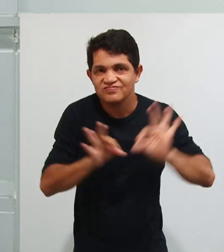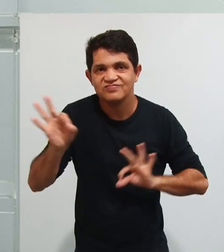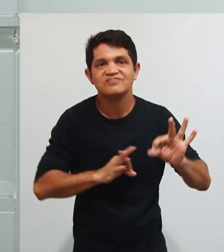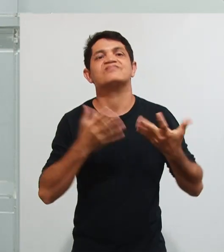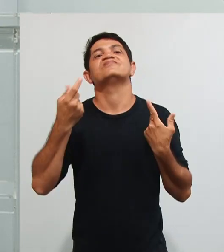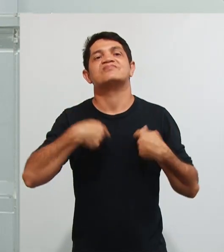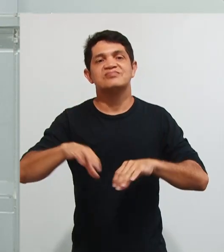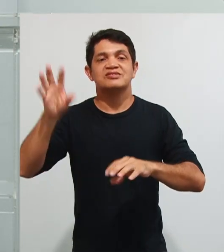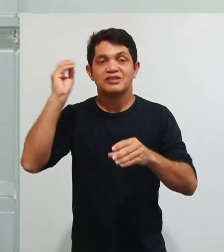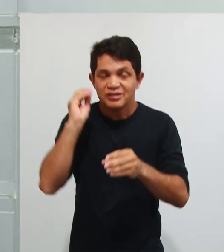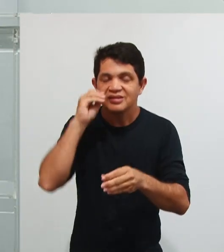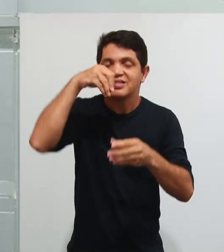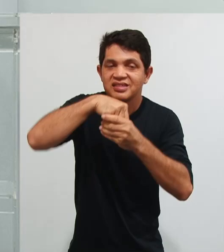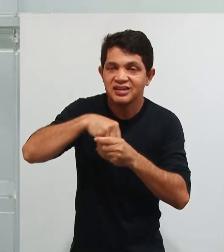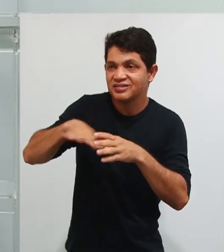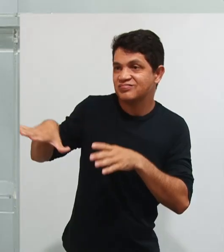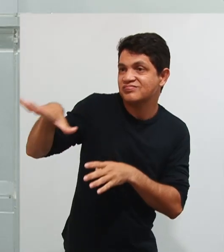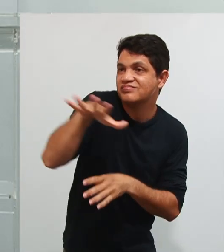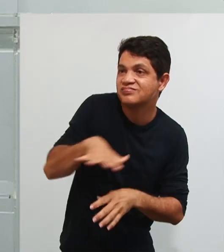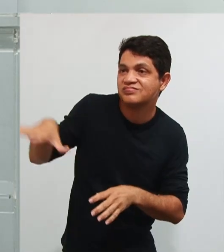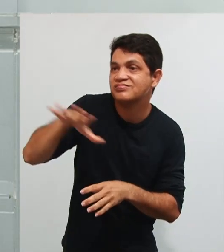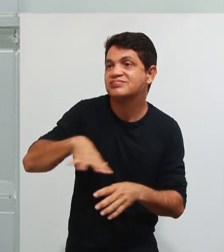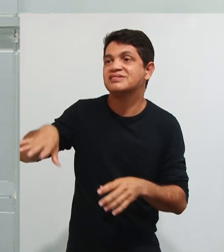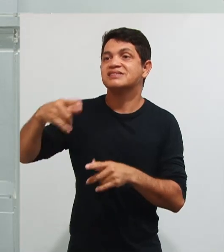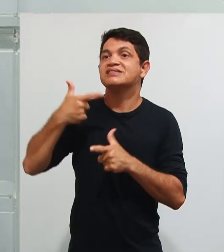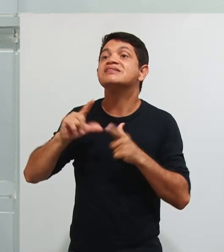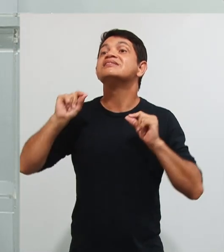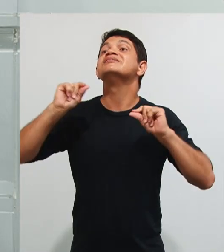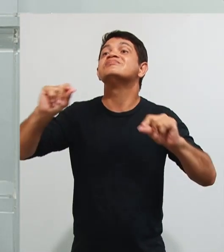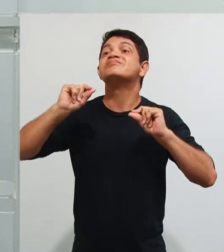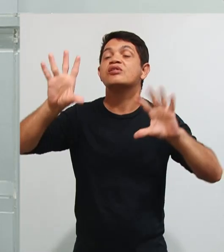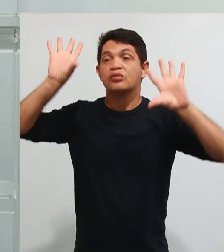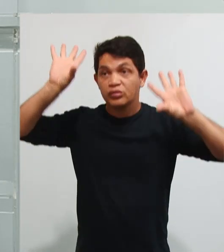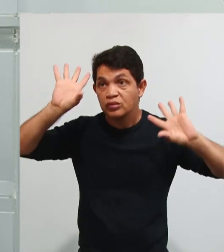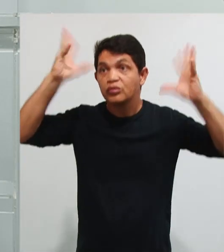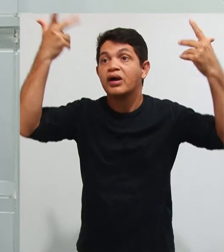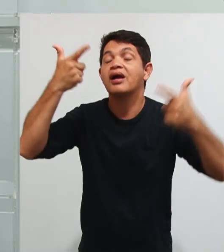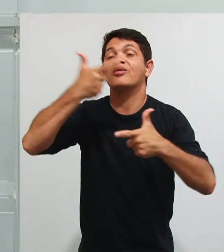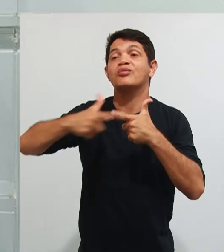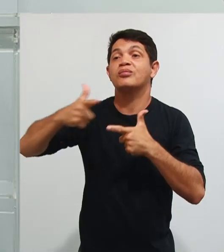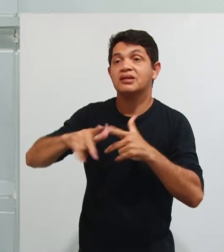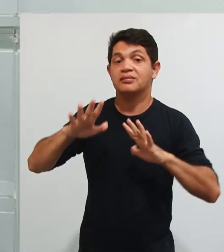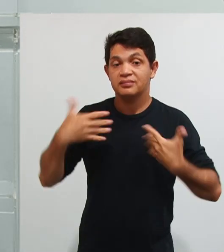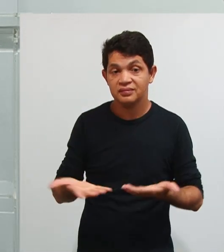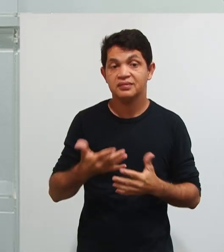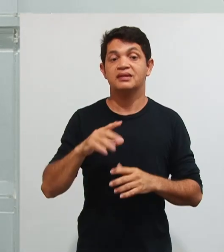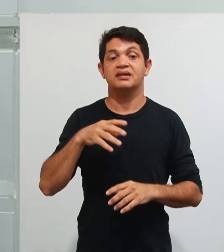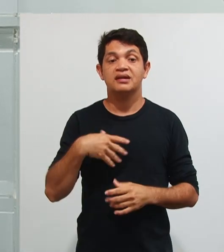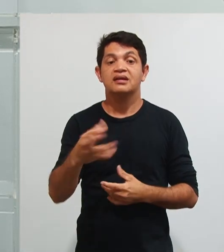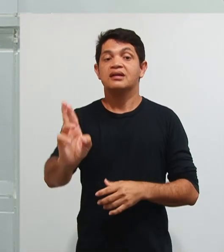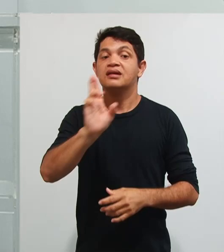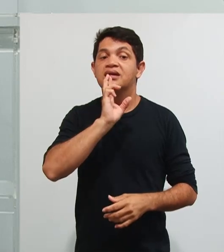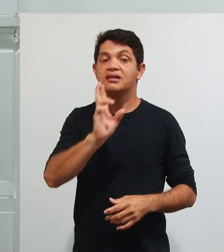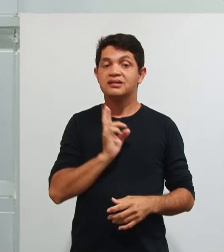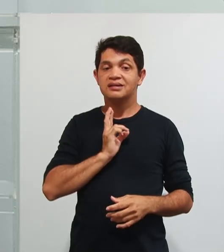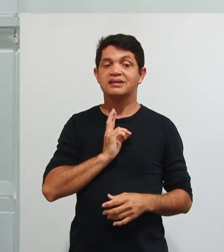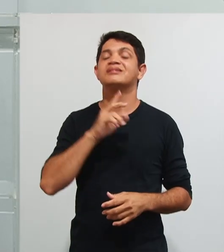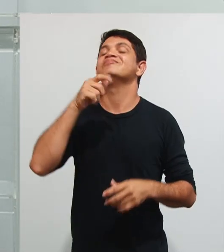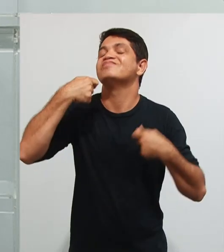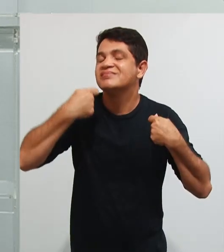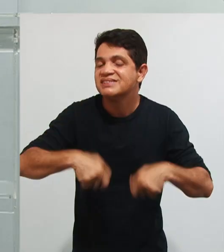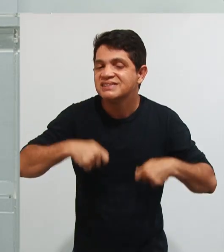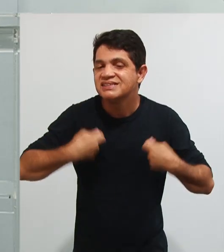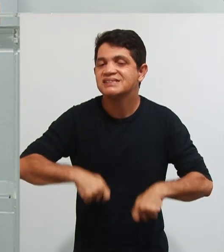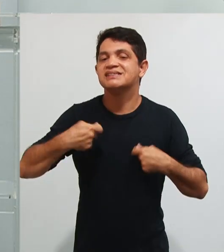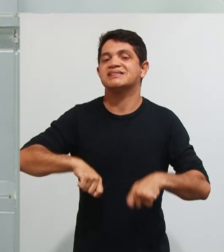adequem ao ambiente que ela está. O que esse ser humano está falando para mim e para você? Ele está dizendo que é necessário